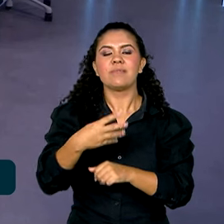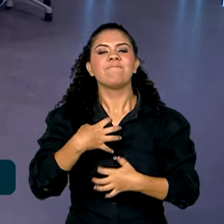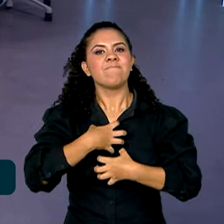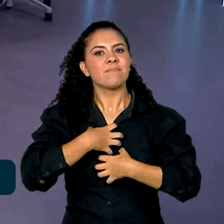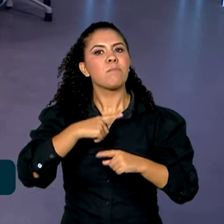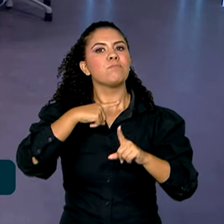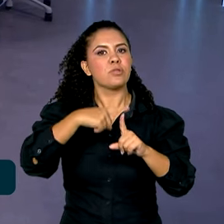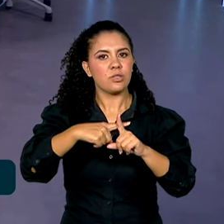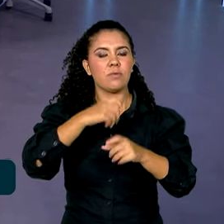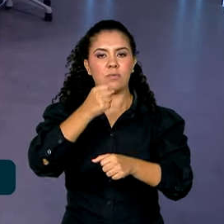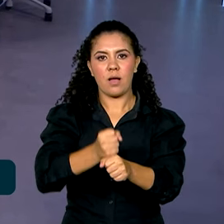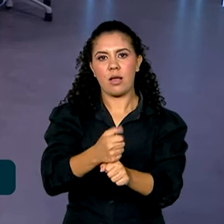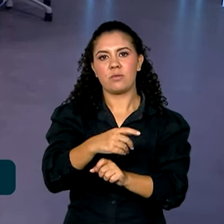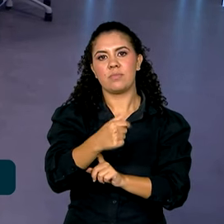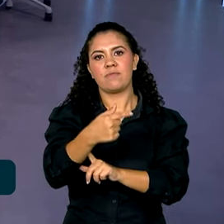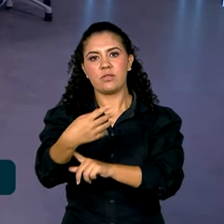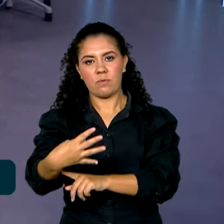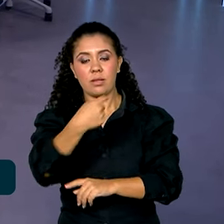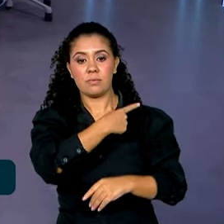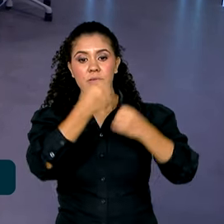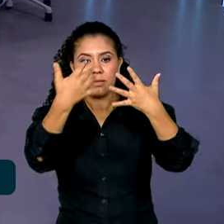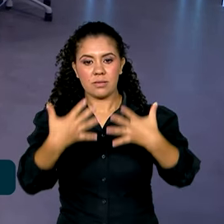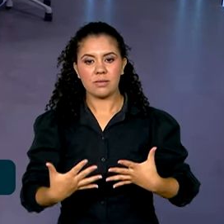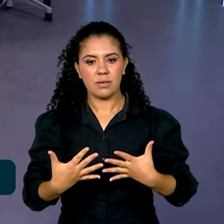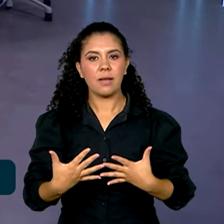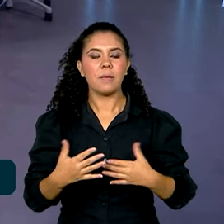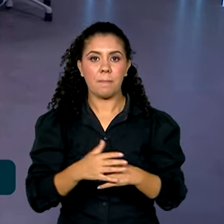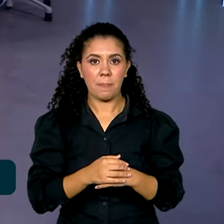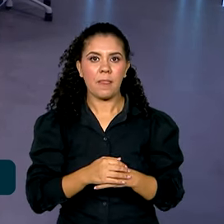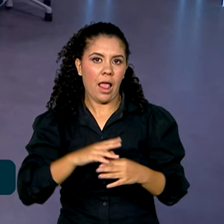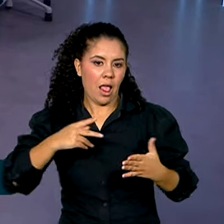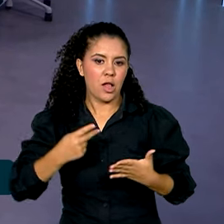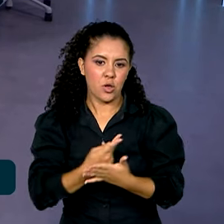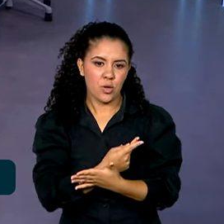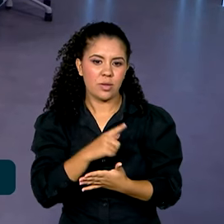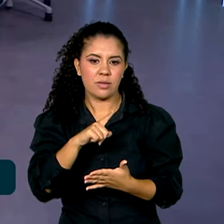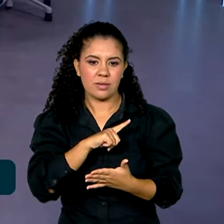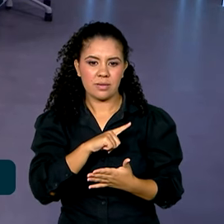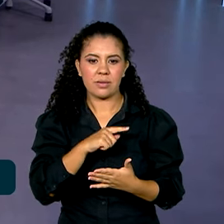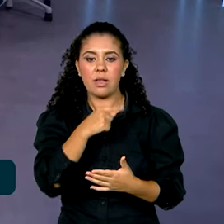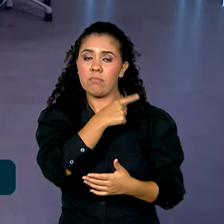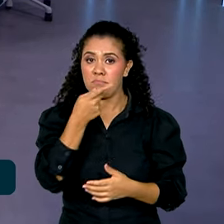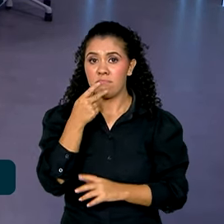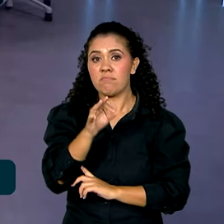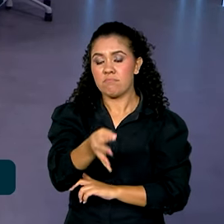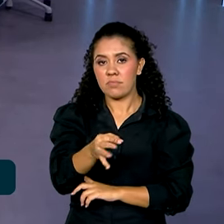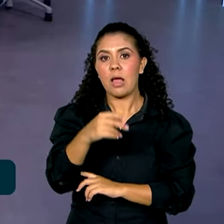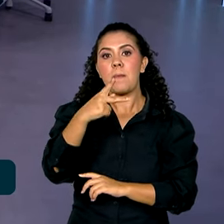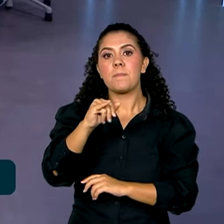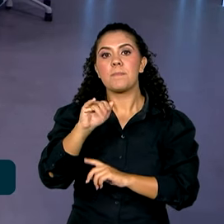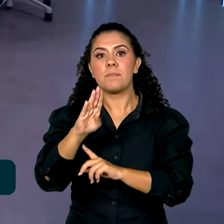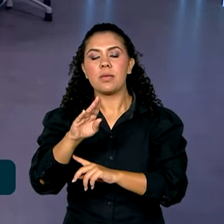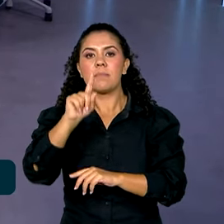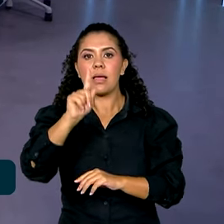2024. Mas você vê que os pessimistas erraram nesse ano que passou, né? É verdade. Thaís Herez e Daniel Ritz ainda falaram disso. O PIB que era menos